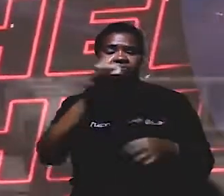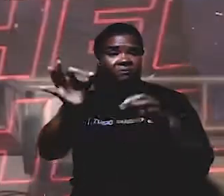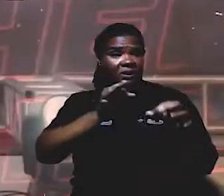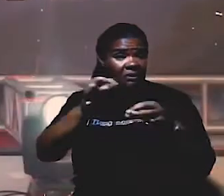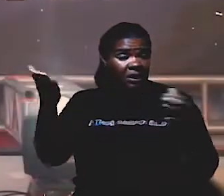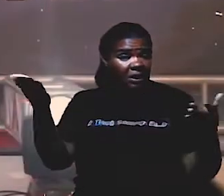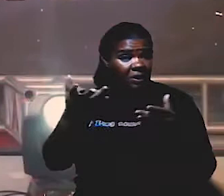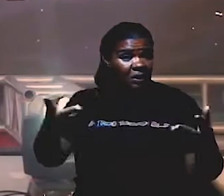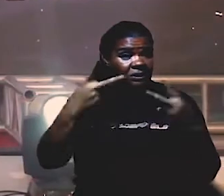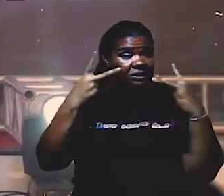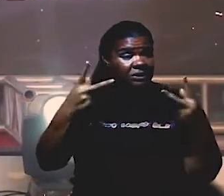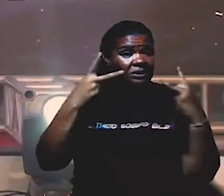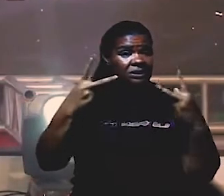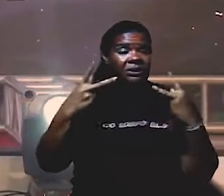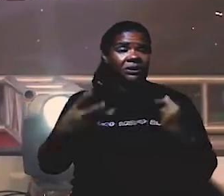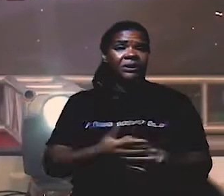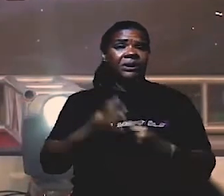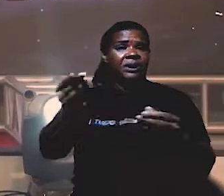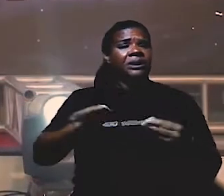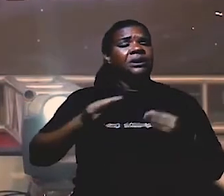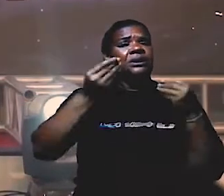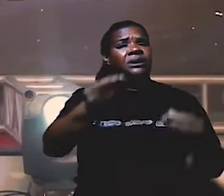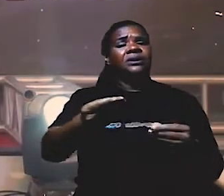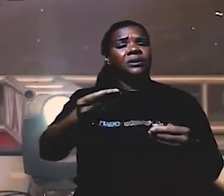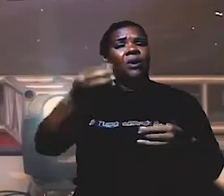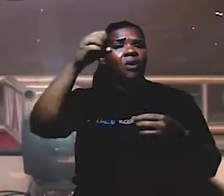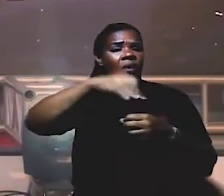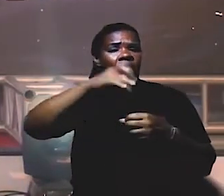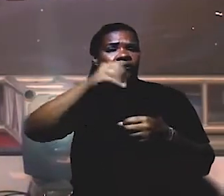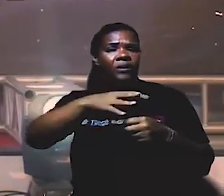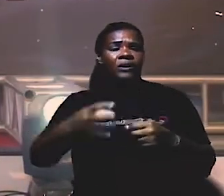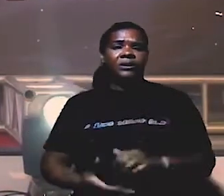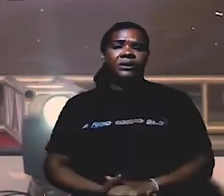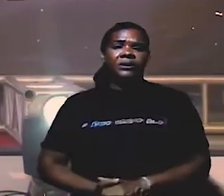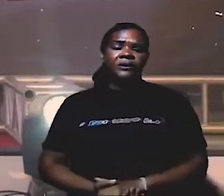dizer agora, no poder do nome de Jesus. Ele entregou uma grande oferta.